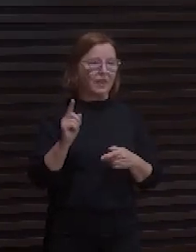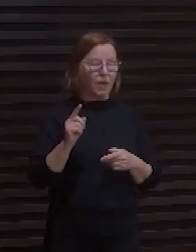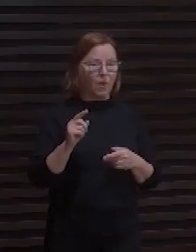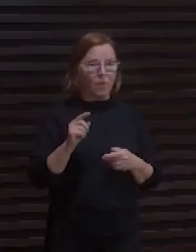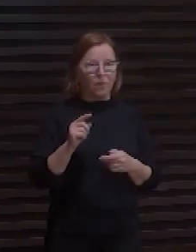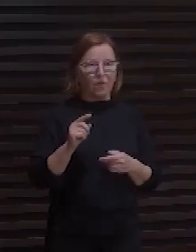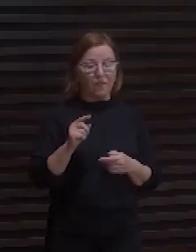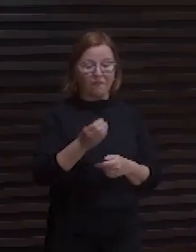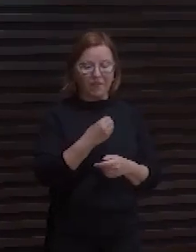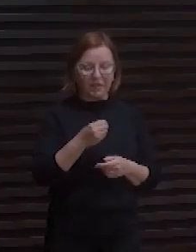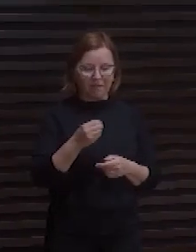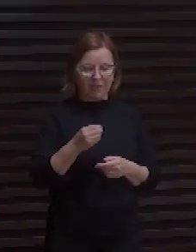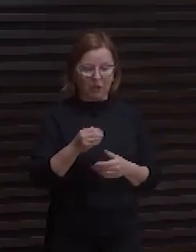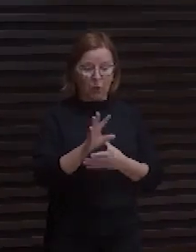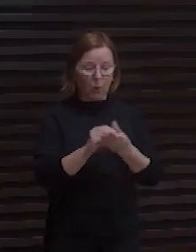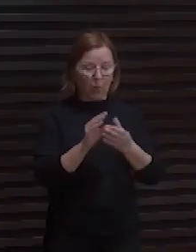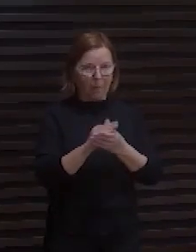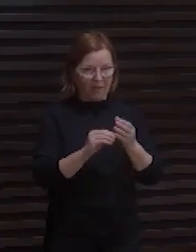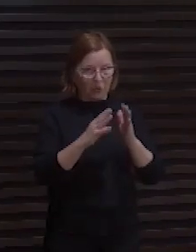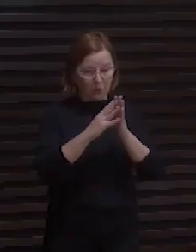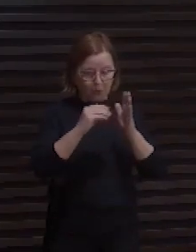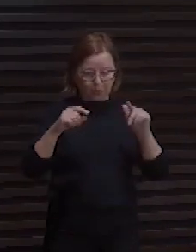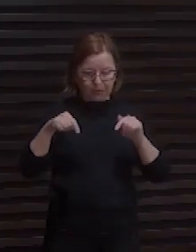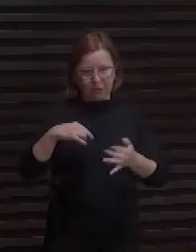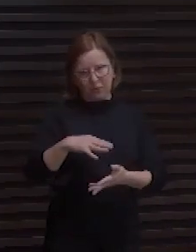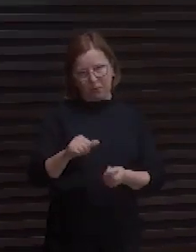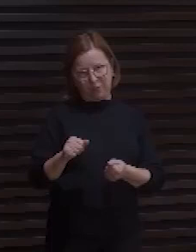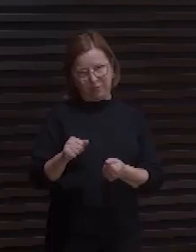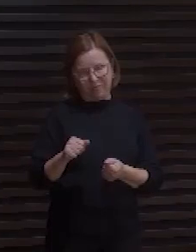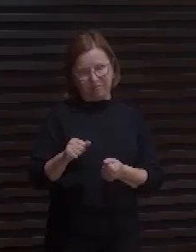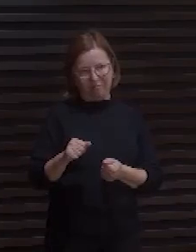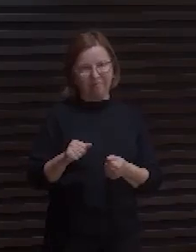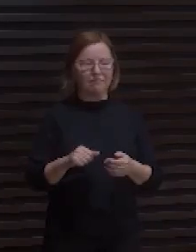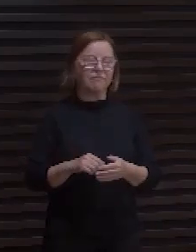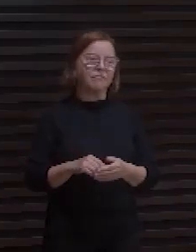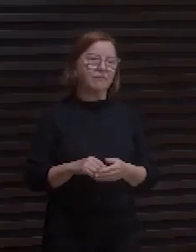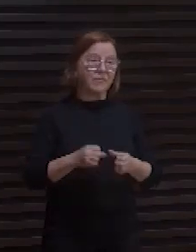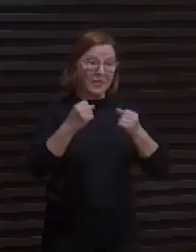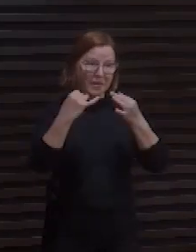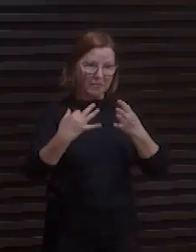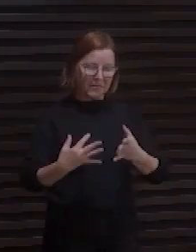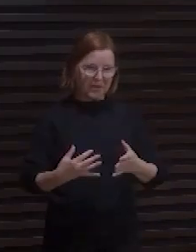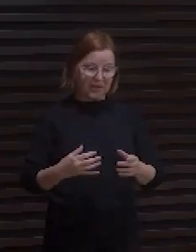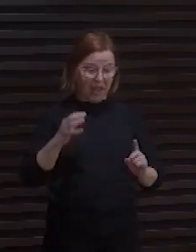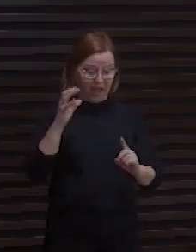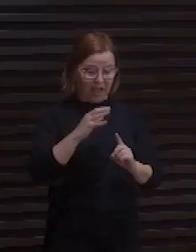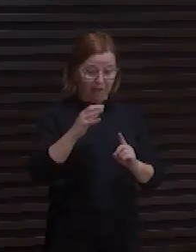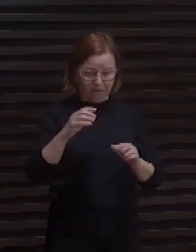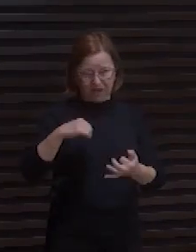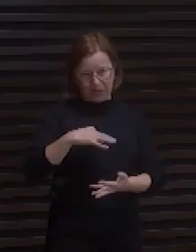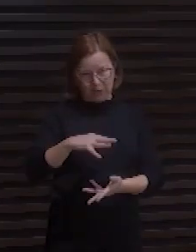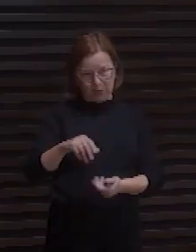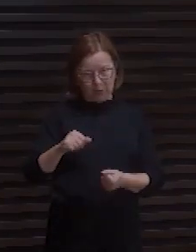padrões deste mundo, aion, não nos conformando com a presente era. Em outras palavras, a influência deste mundo